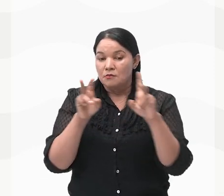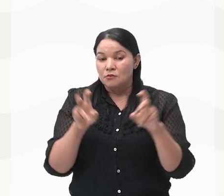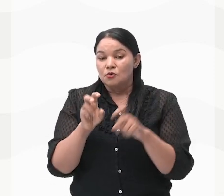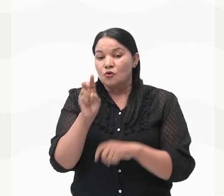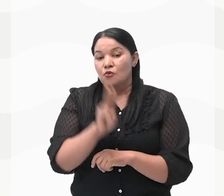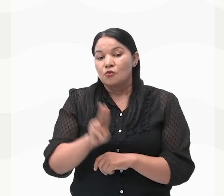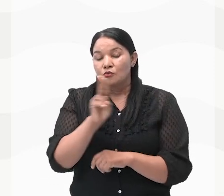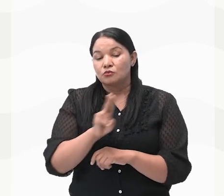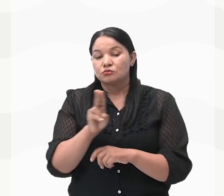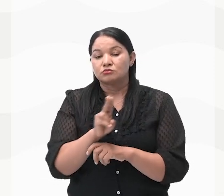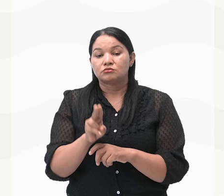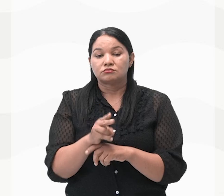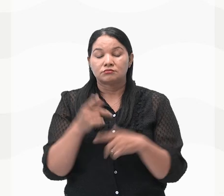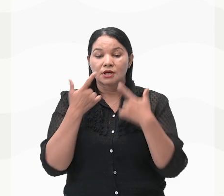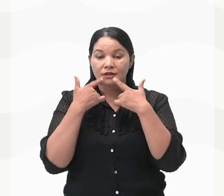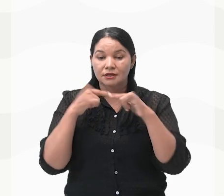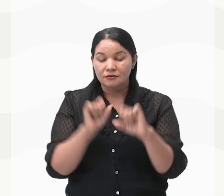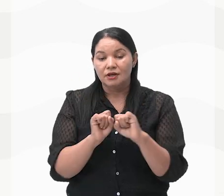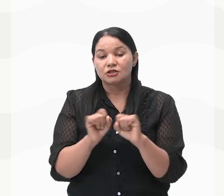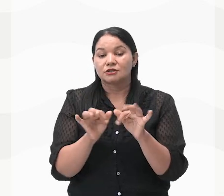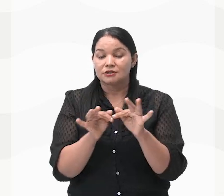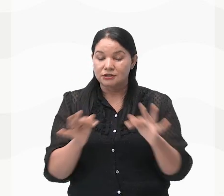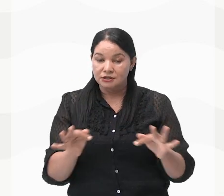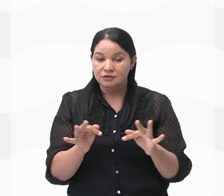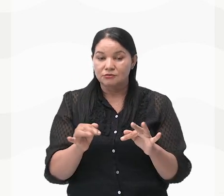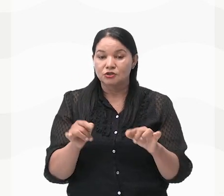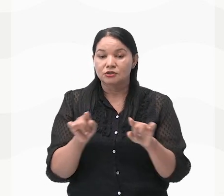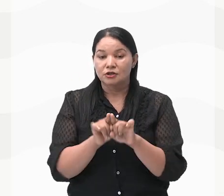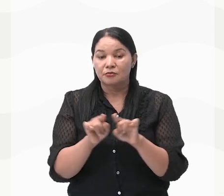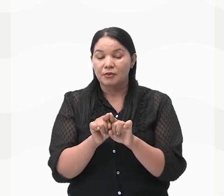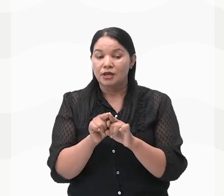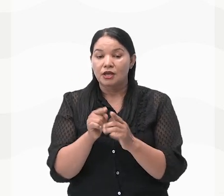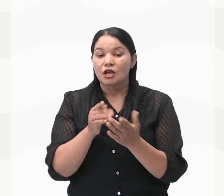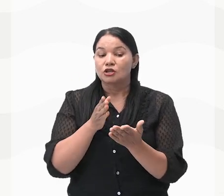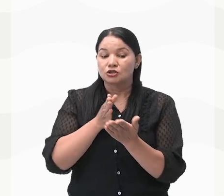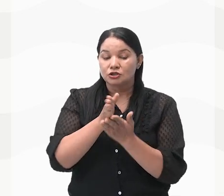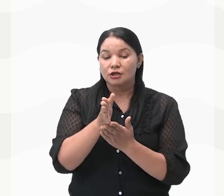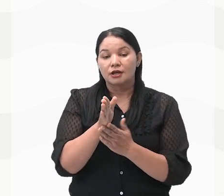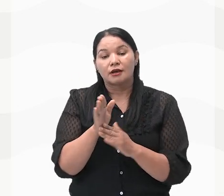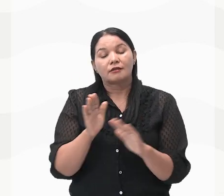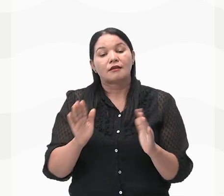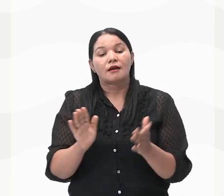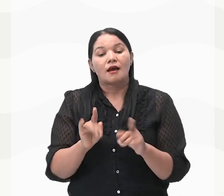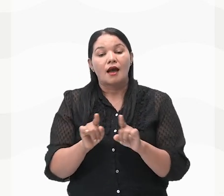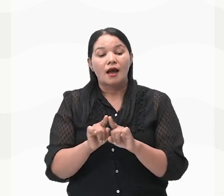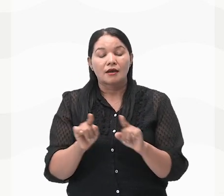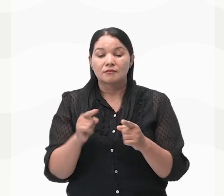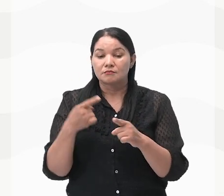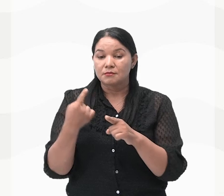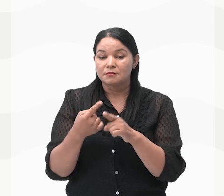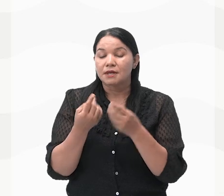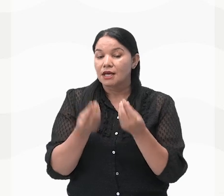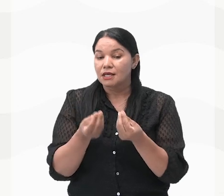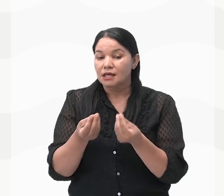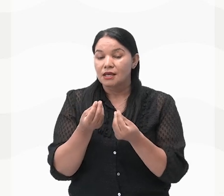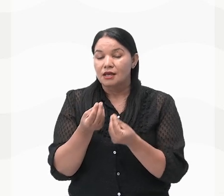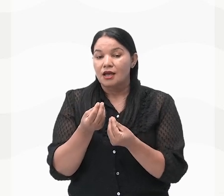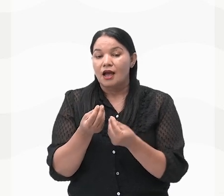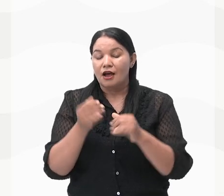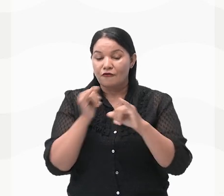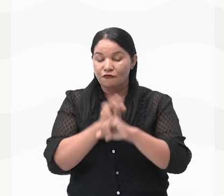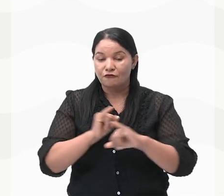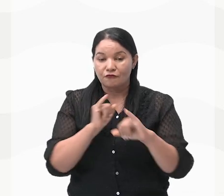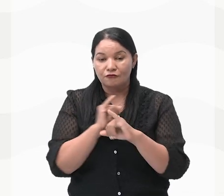que a falsa informação seja aceita sem questionamento. No entanto, nós sabemos que